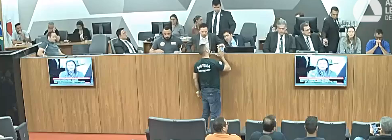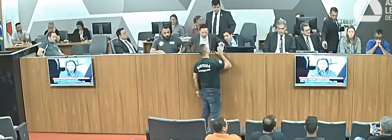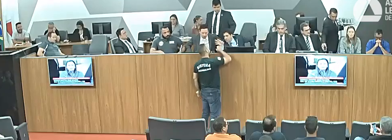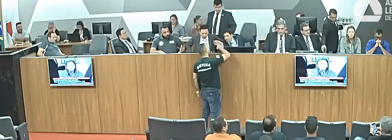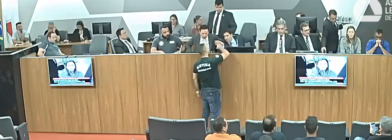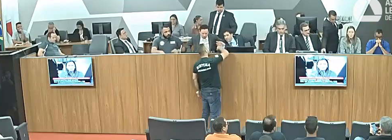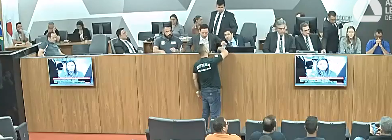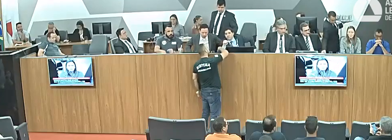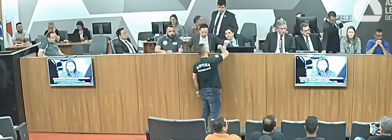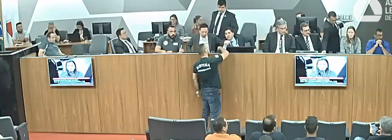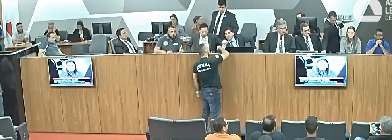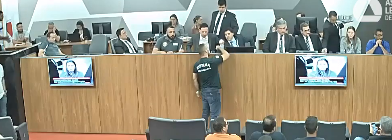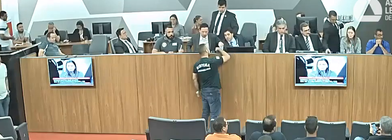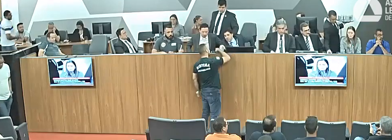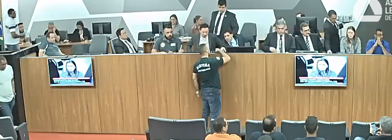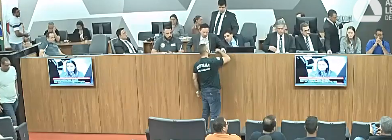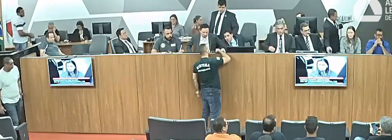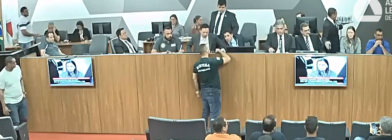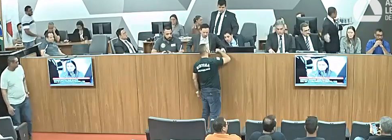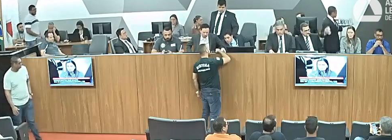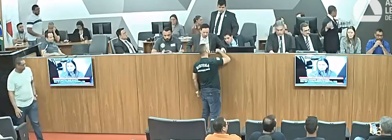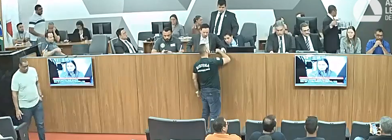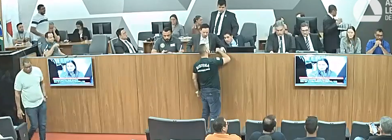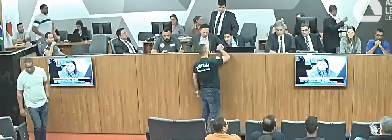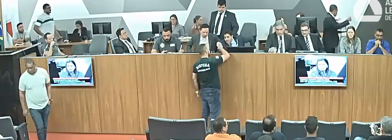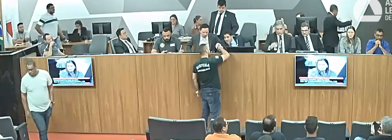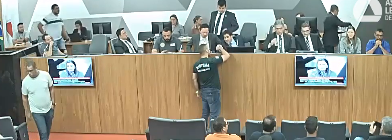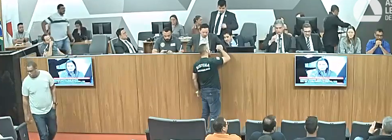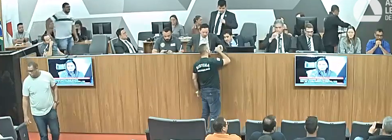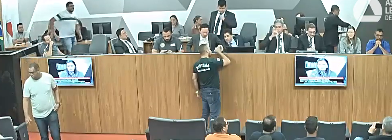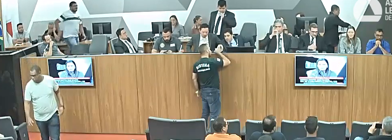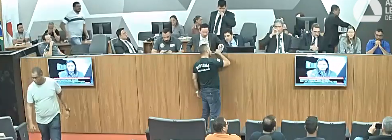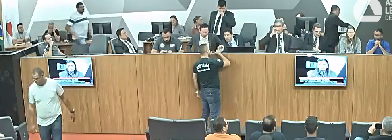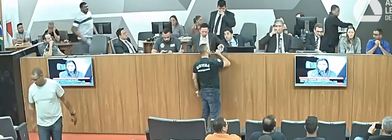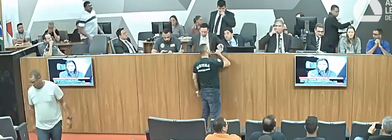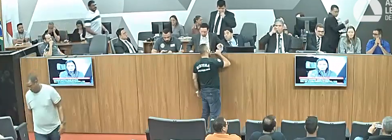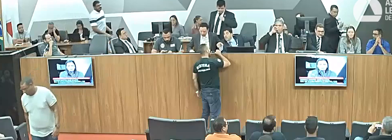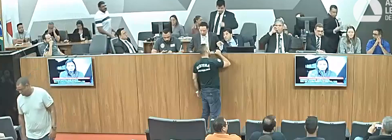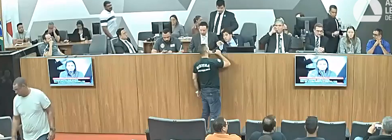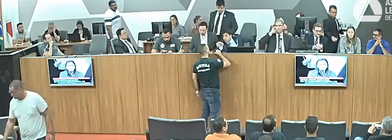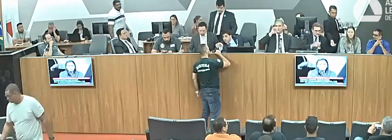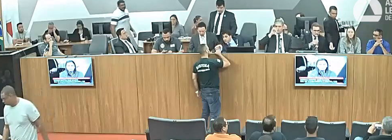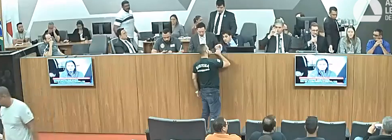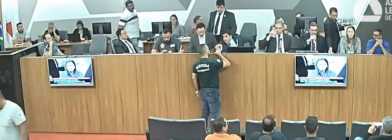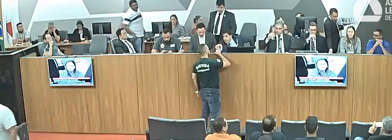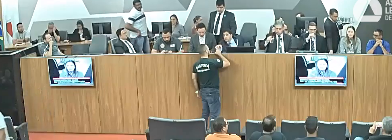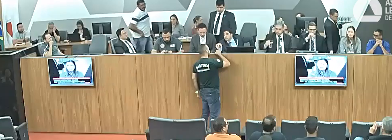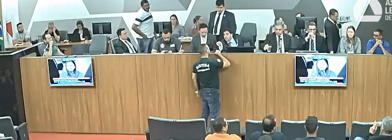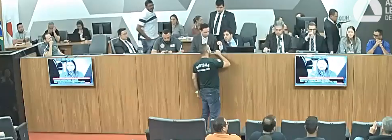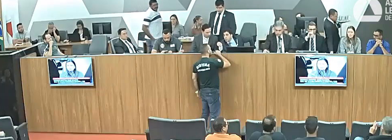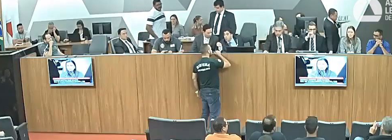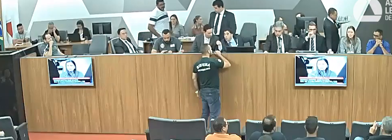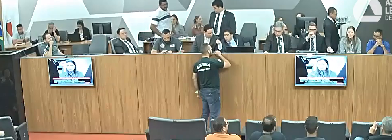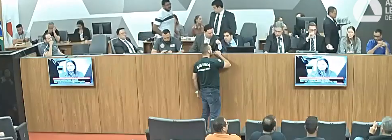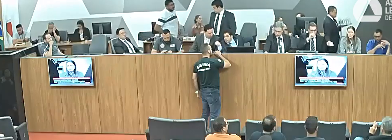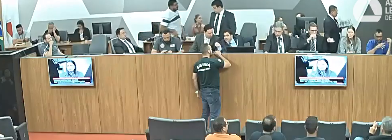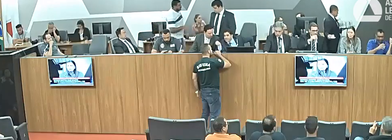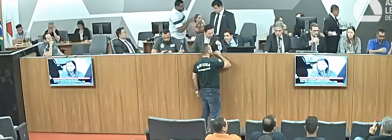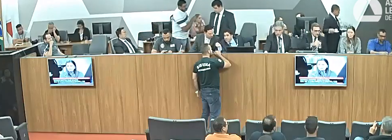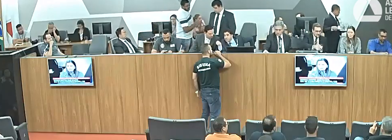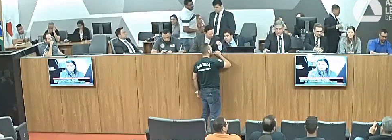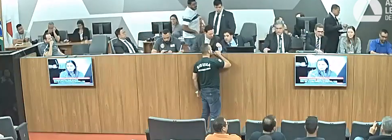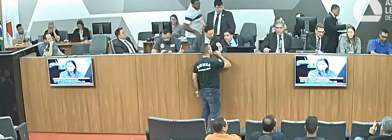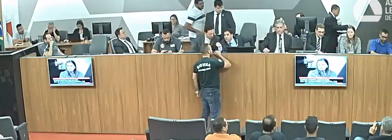assunção de compromissos é por parte da secretaria de planejamento eles são feitos é dentro da possibilidade de